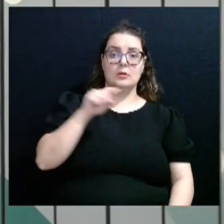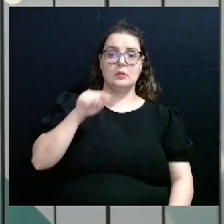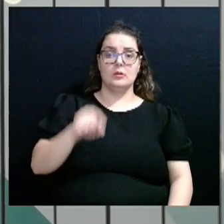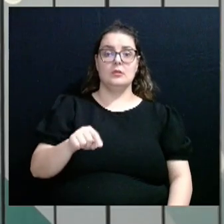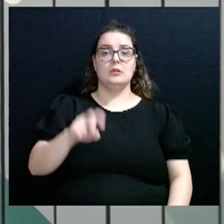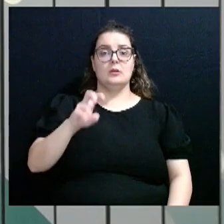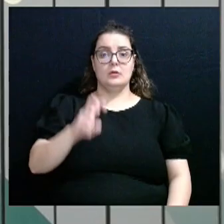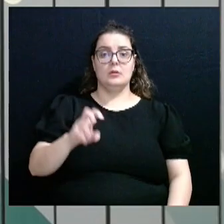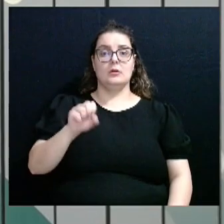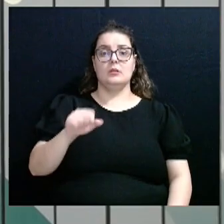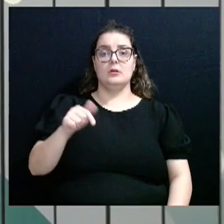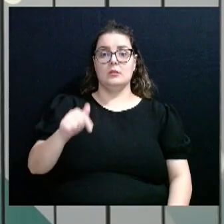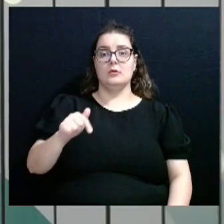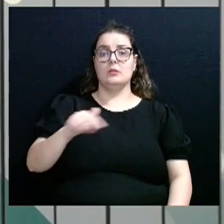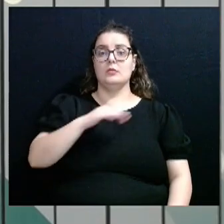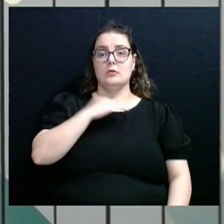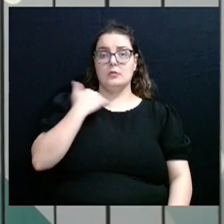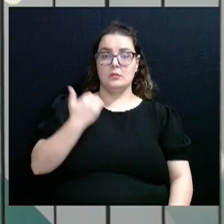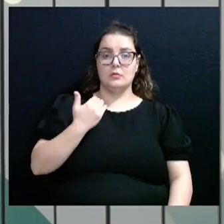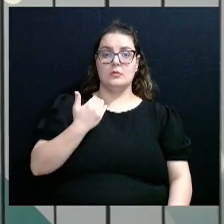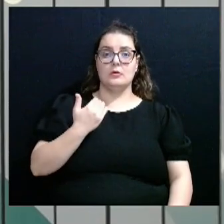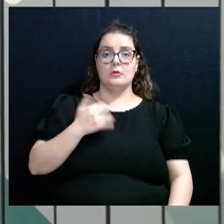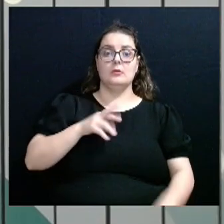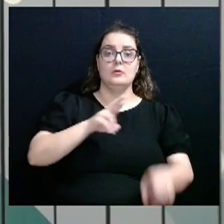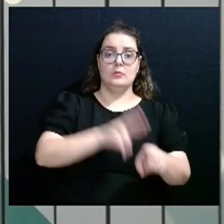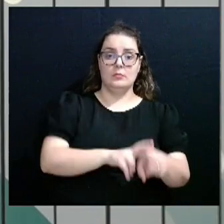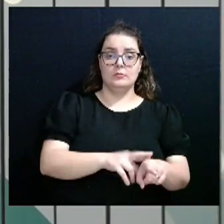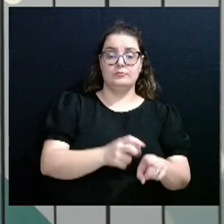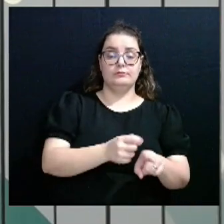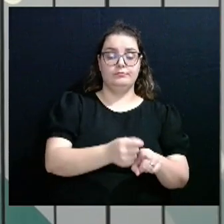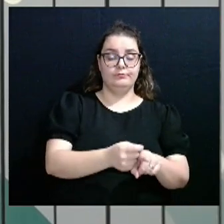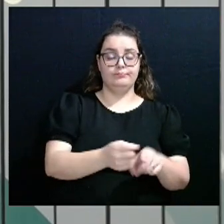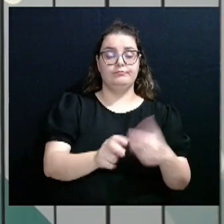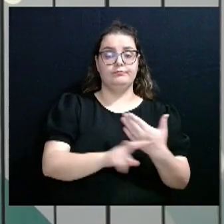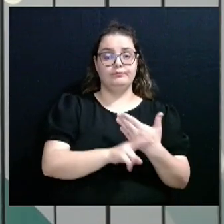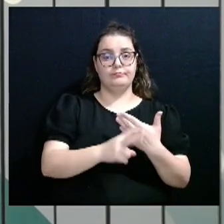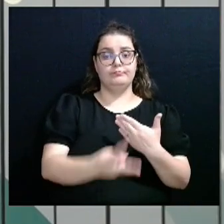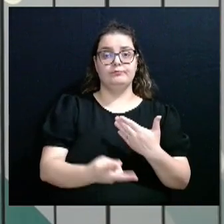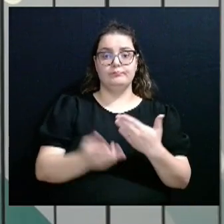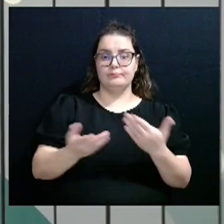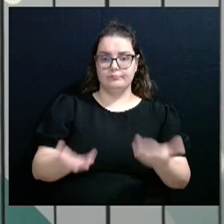15.587 mortes por câncer de próstata. Gente, isso é